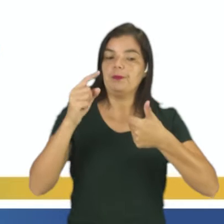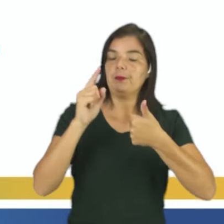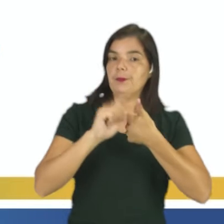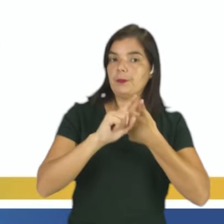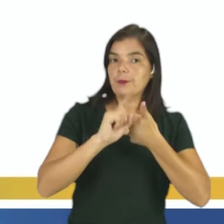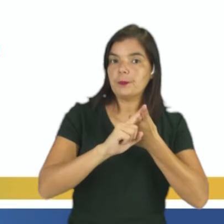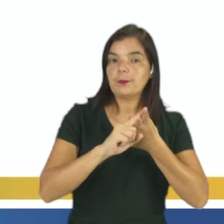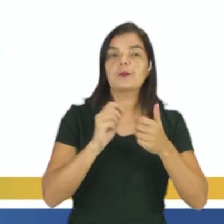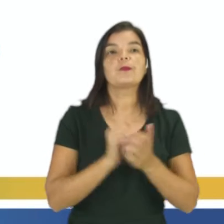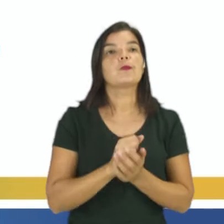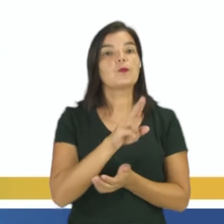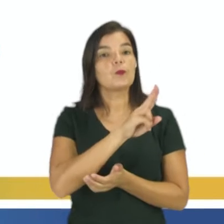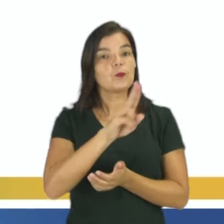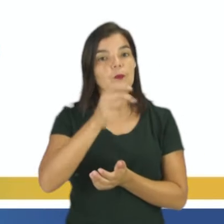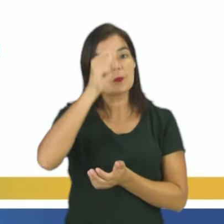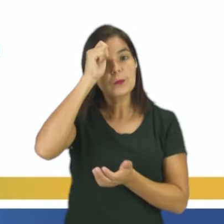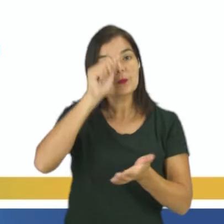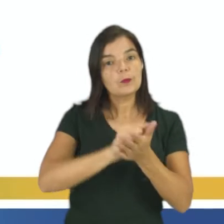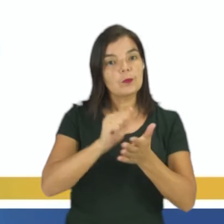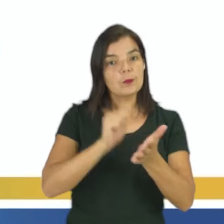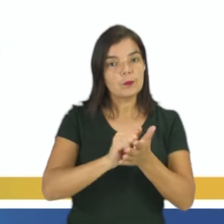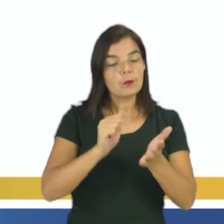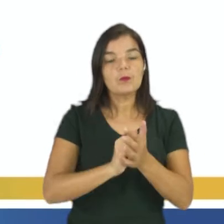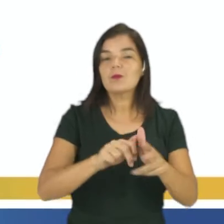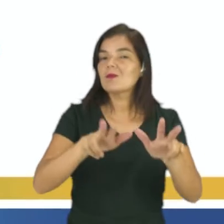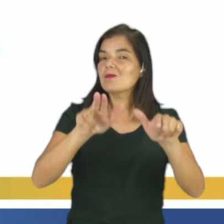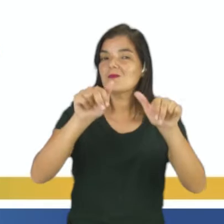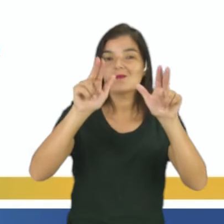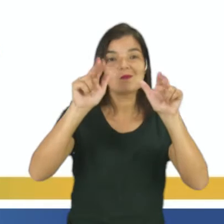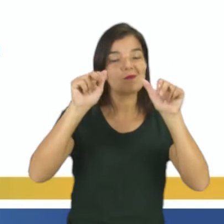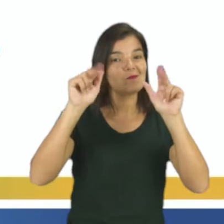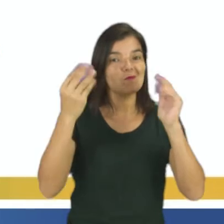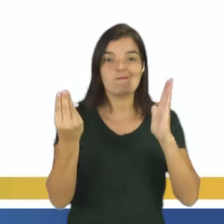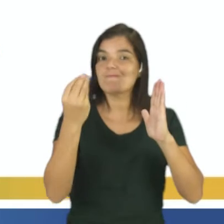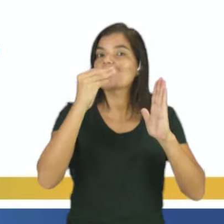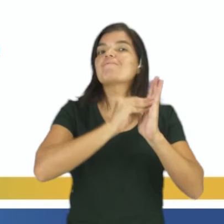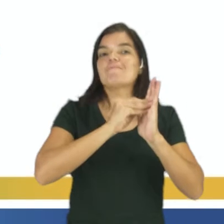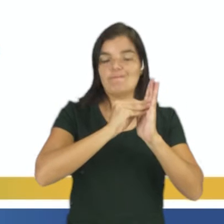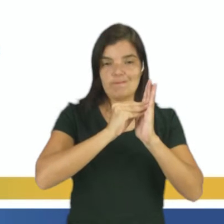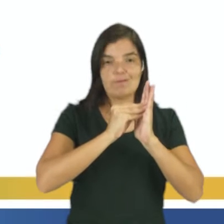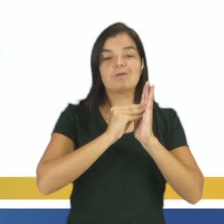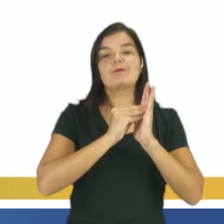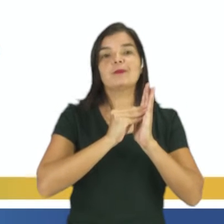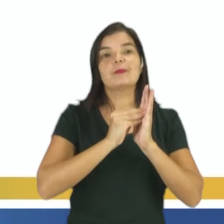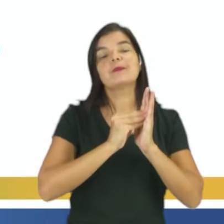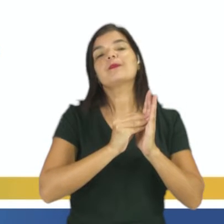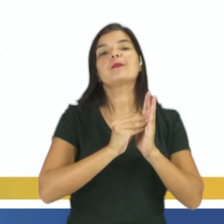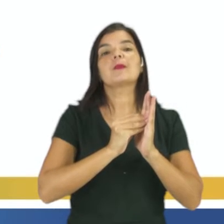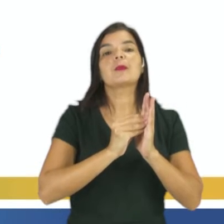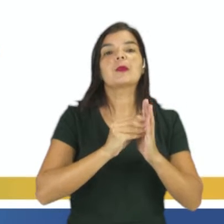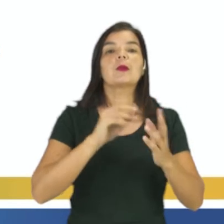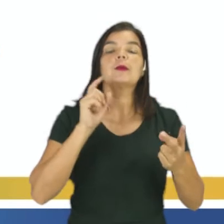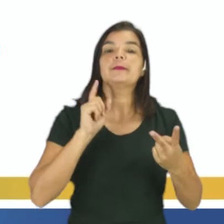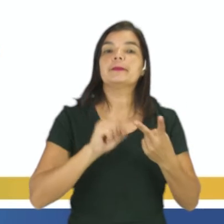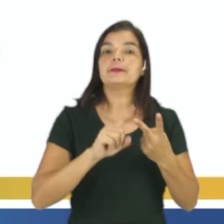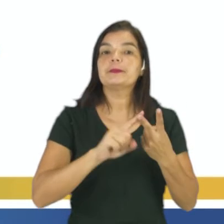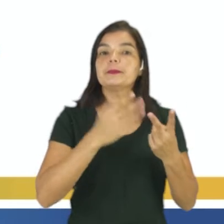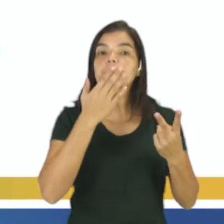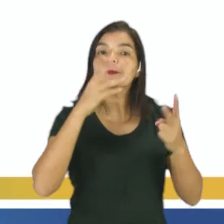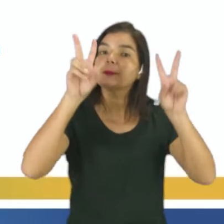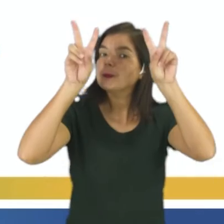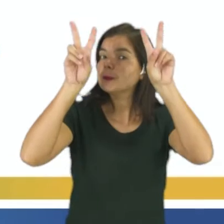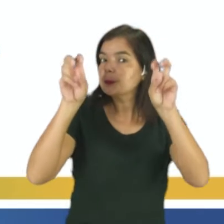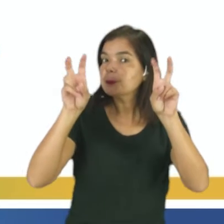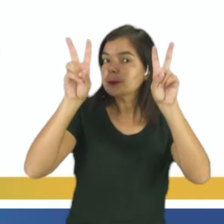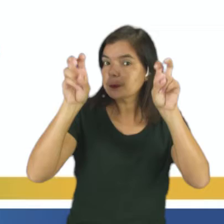Primeiro, o nome do autor nunca pode deixar de ser citado, tá? O